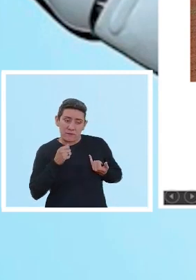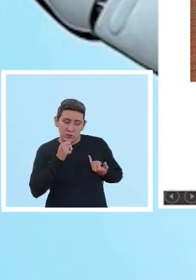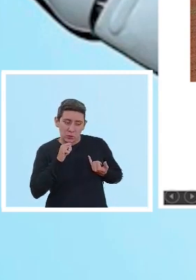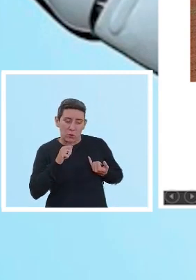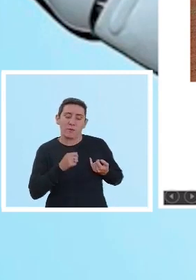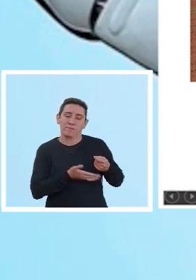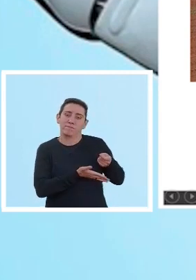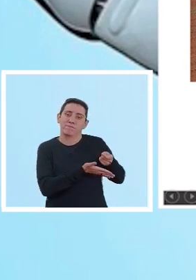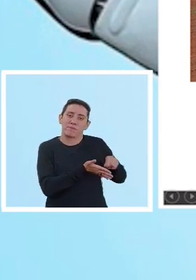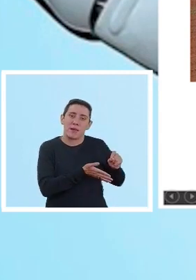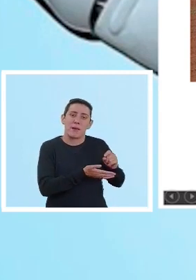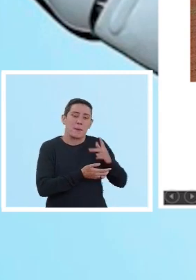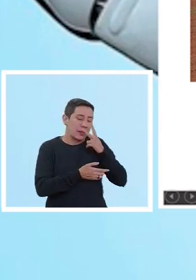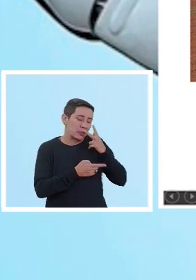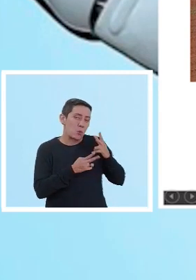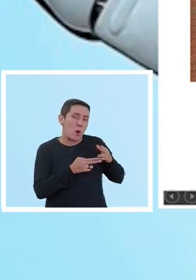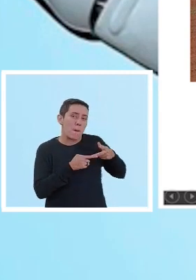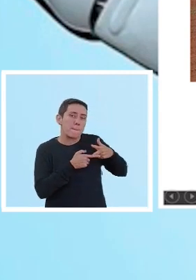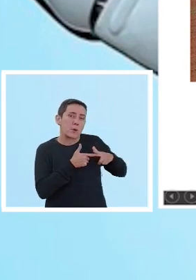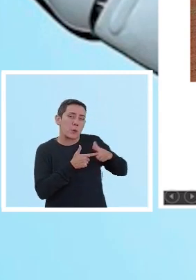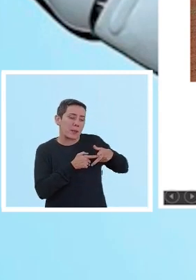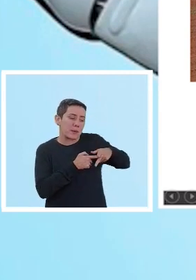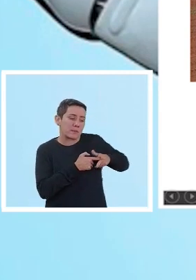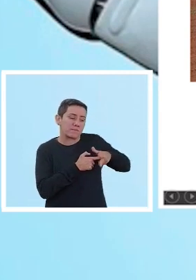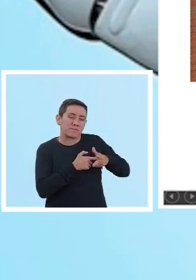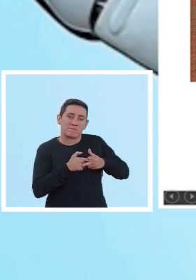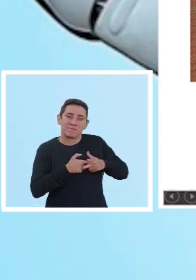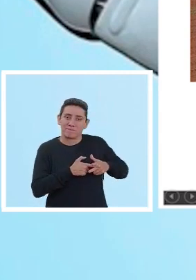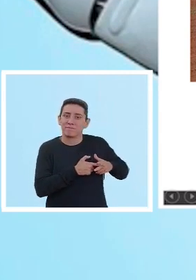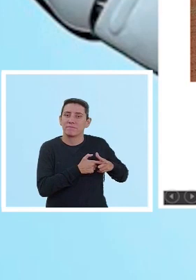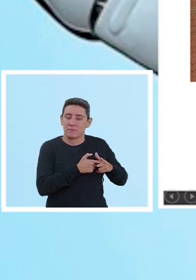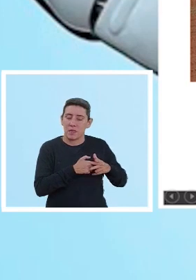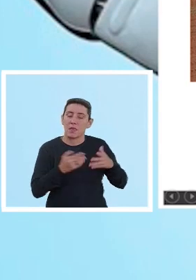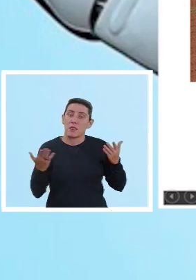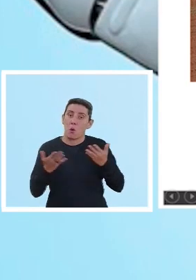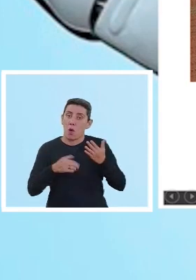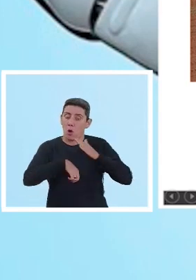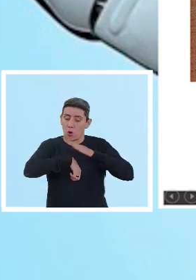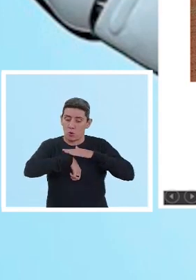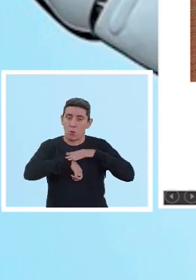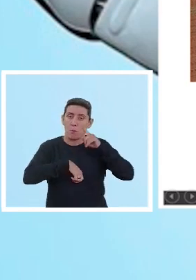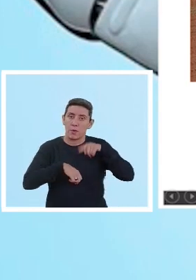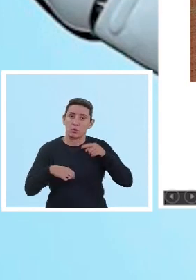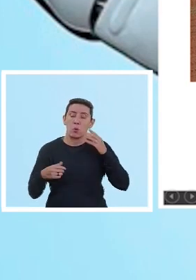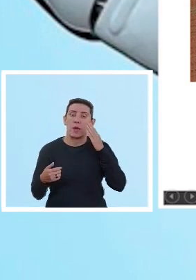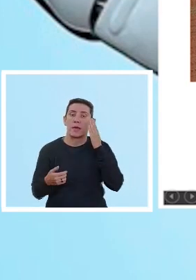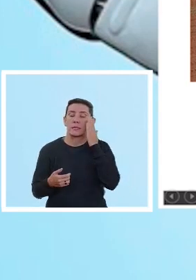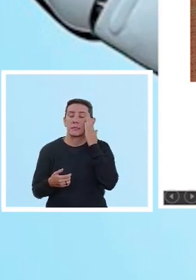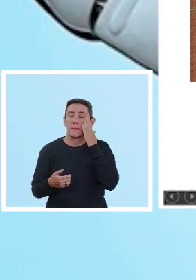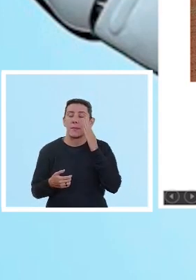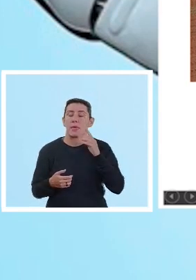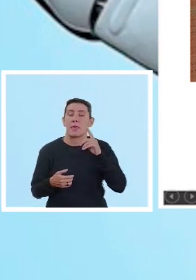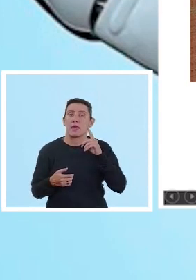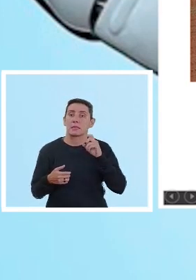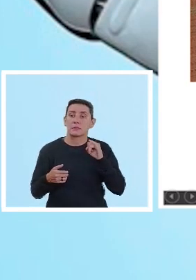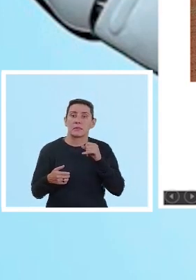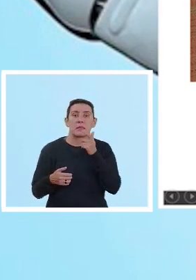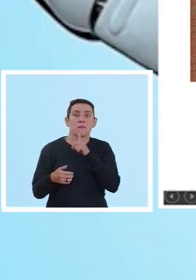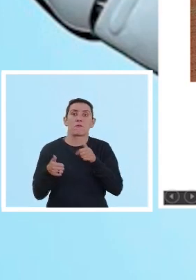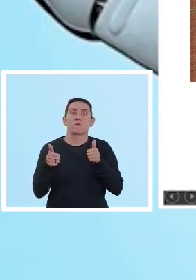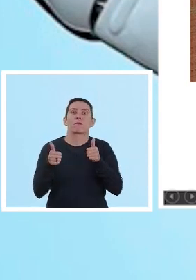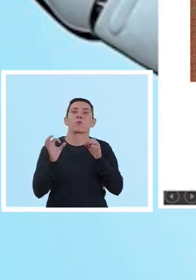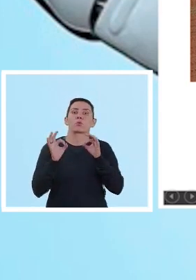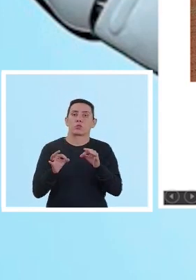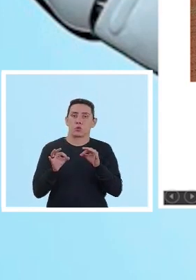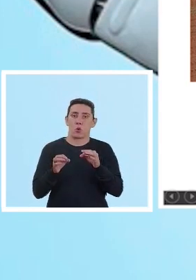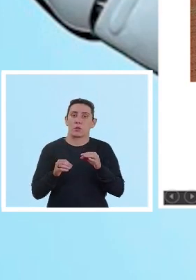o aplicativo não respondeu a esse comportamento então a gente está nesse período de validação né dos comportamentos que a gente